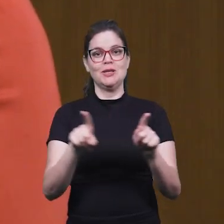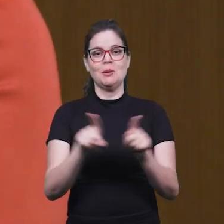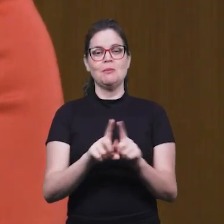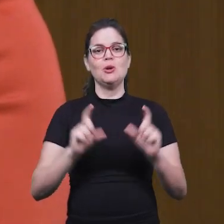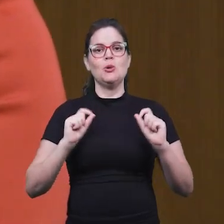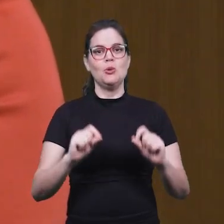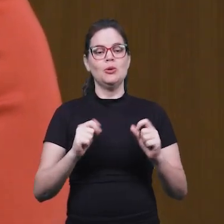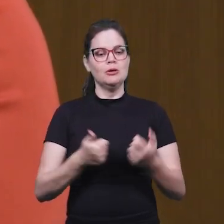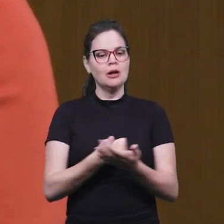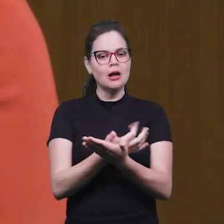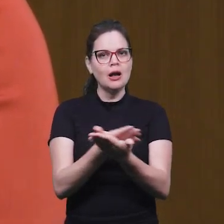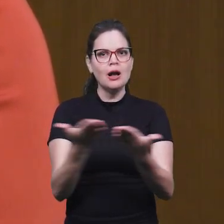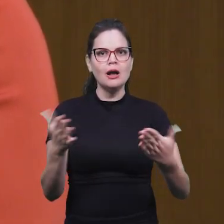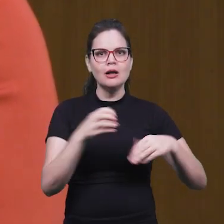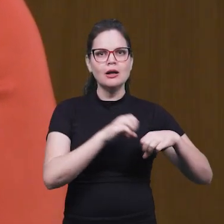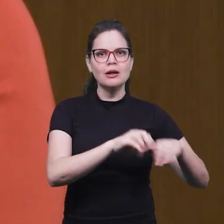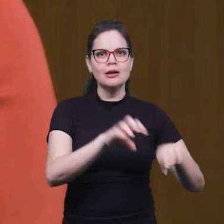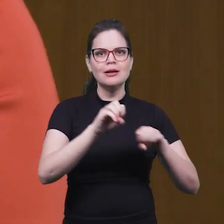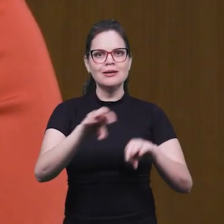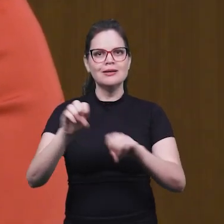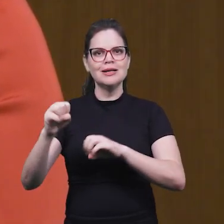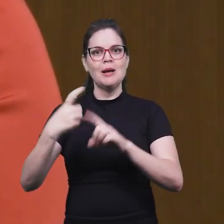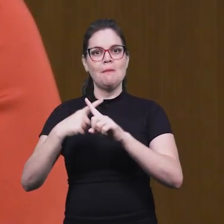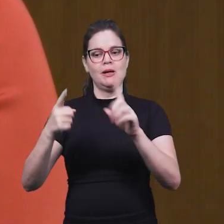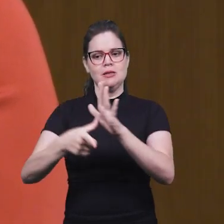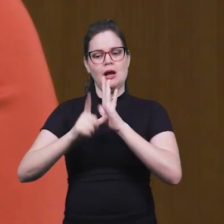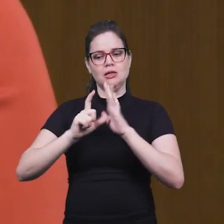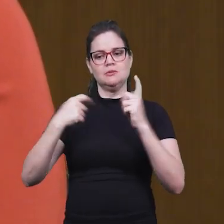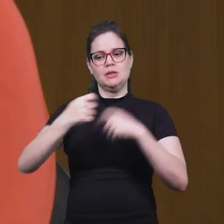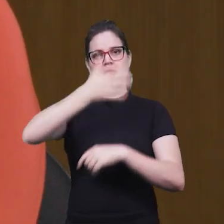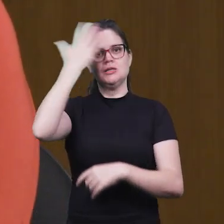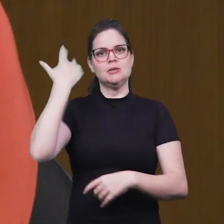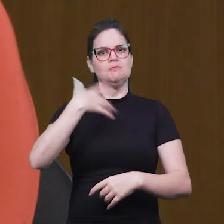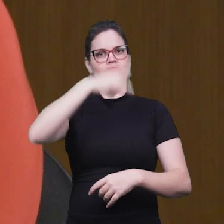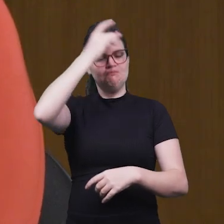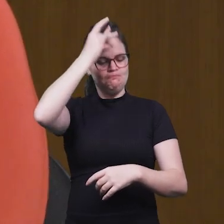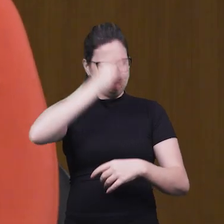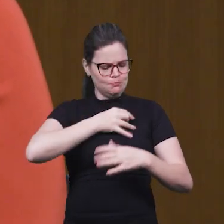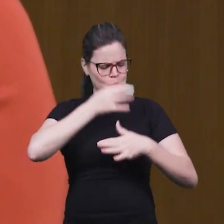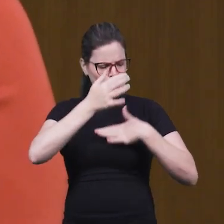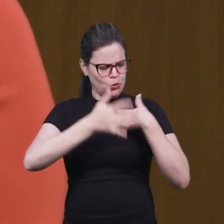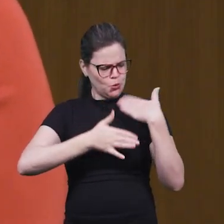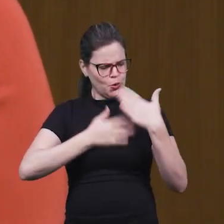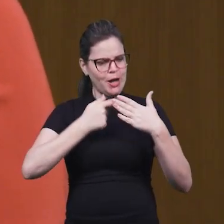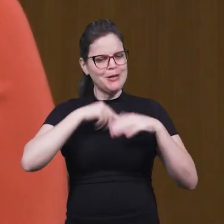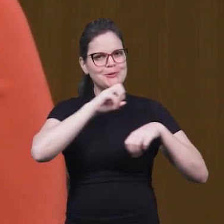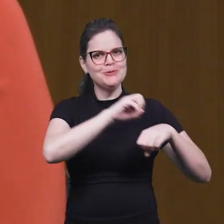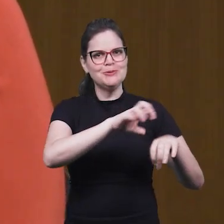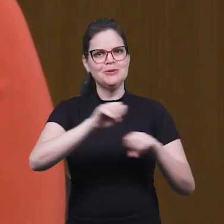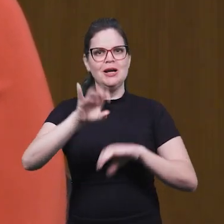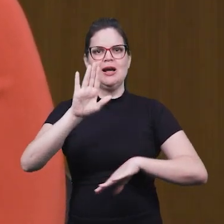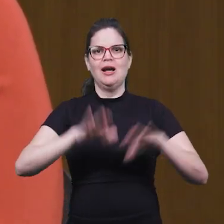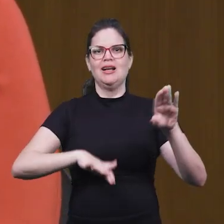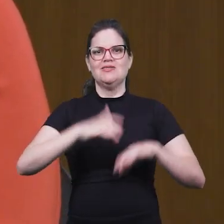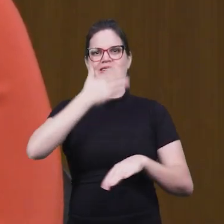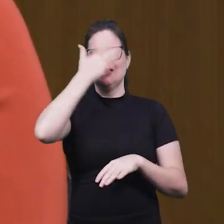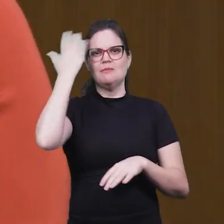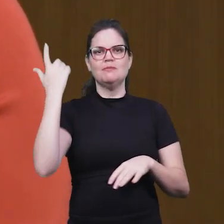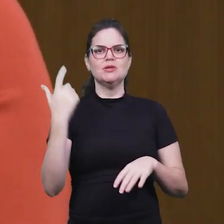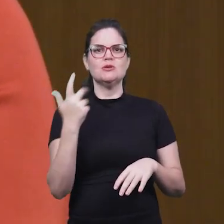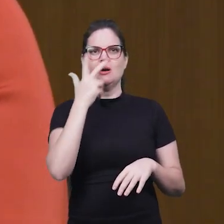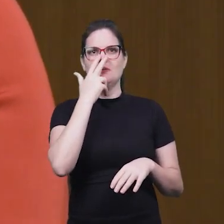alimento cheio do Espírito Santo. Então, muitas vezes as pessoas não dão valor ao lúdico. Você faz